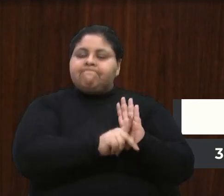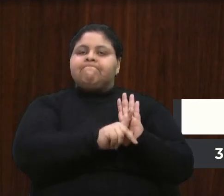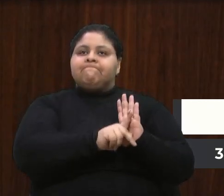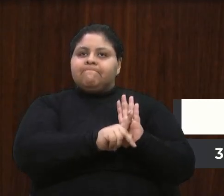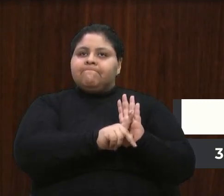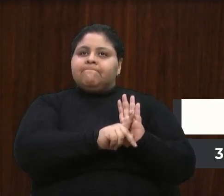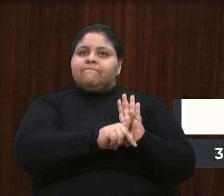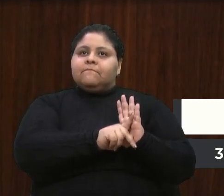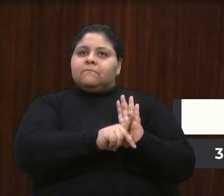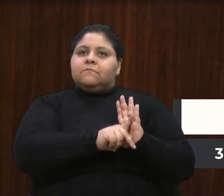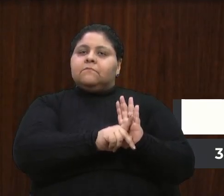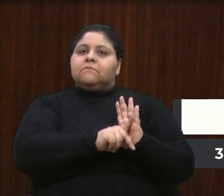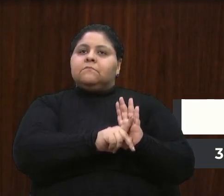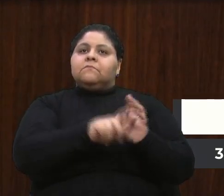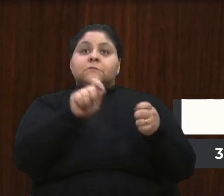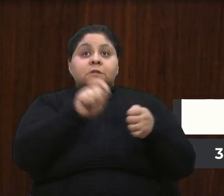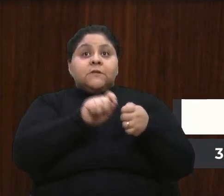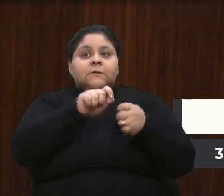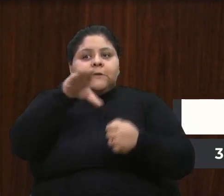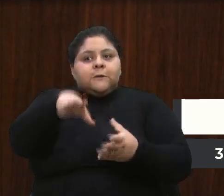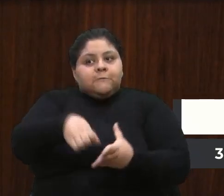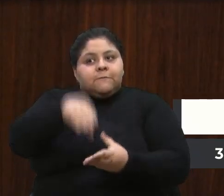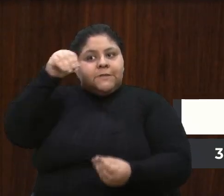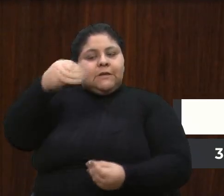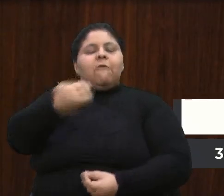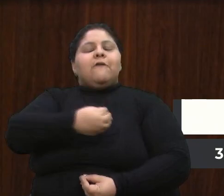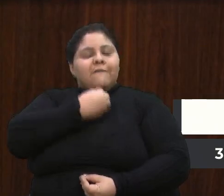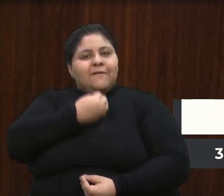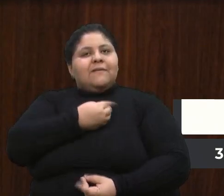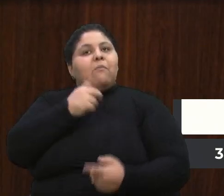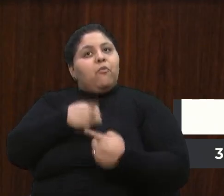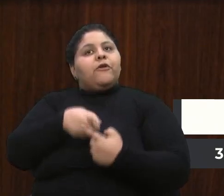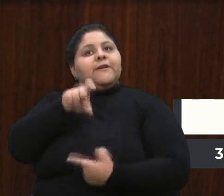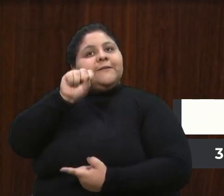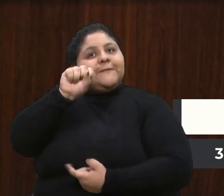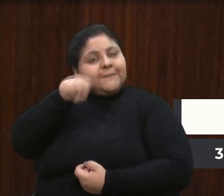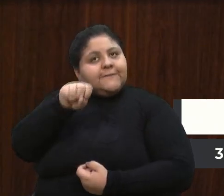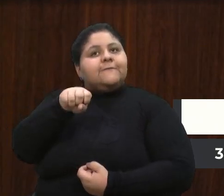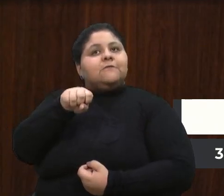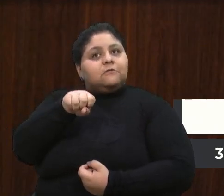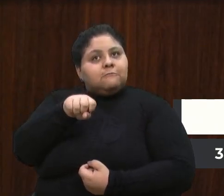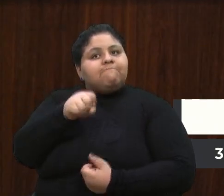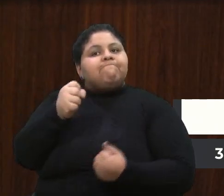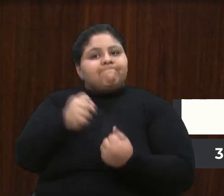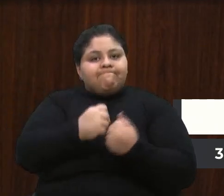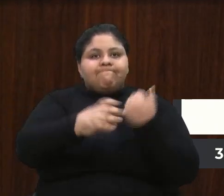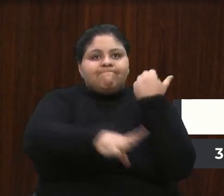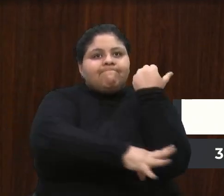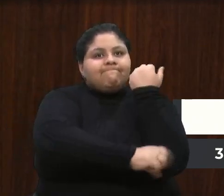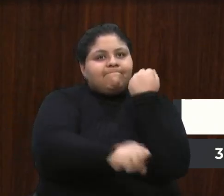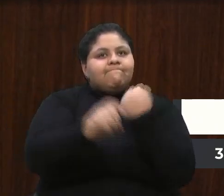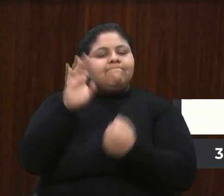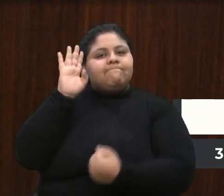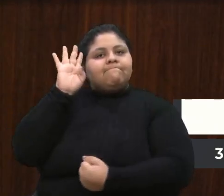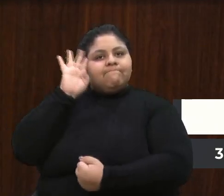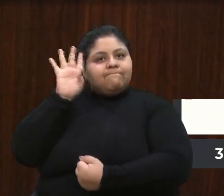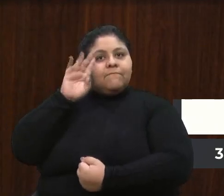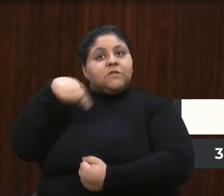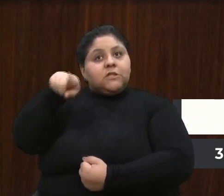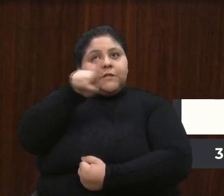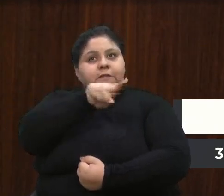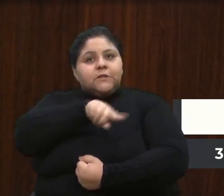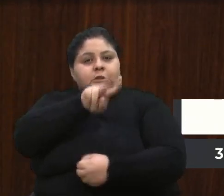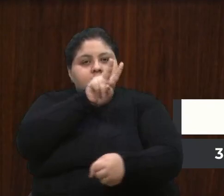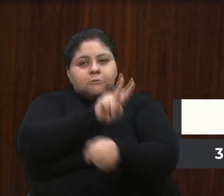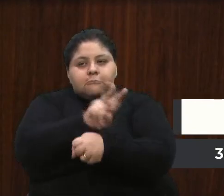é realizado para salvar vidas, porque sim, através do aborto legal, a gente preserva a